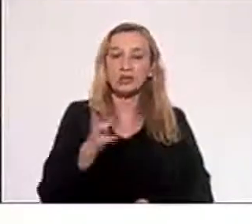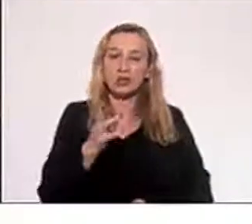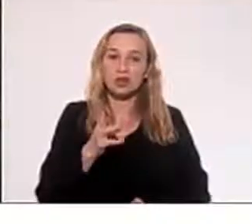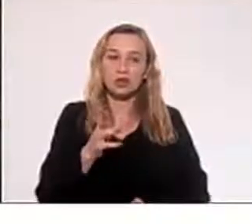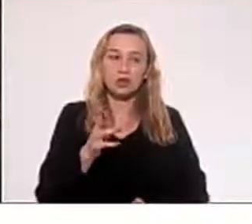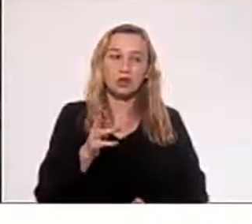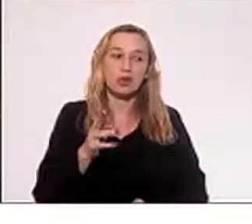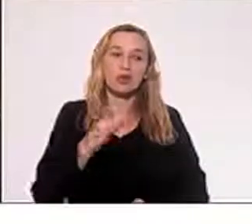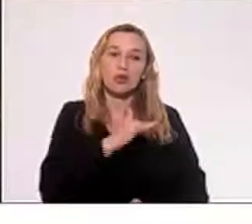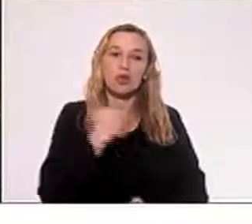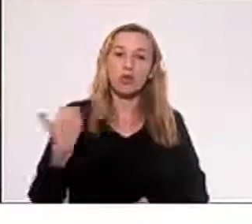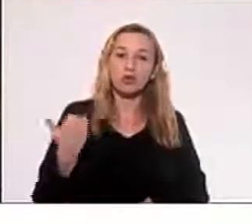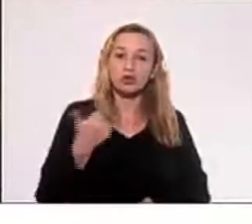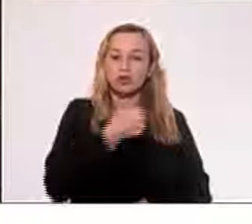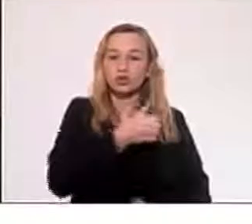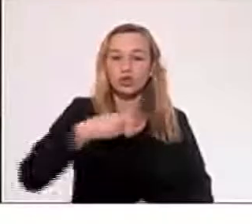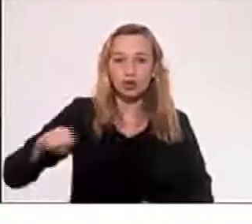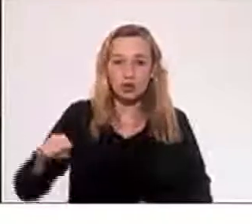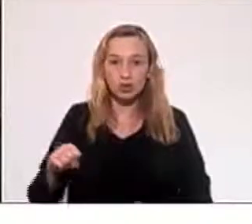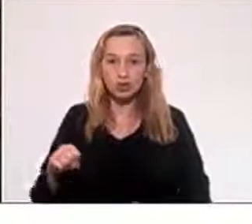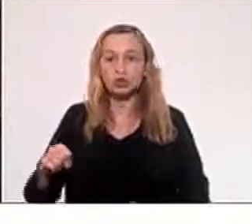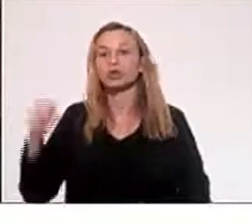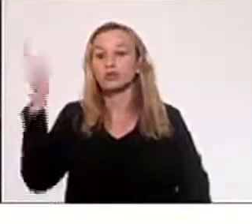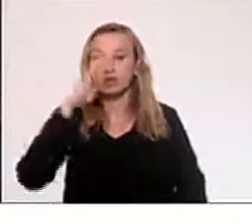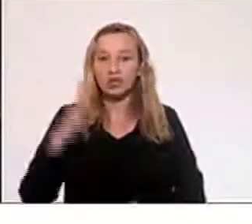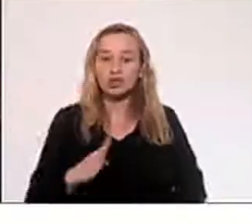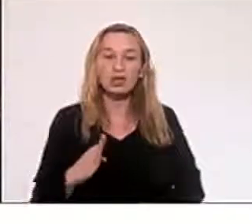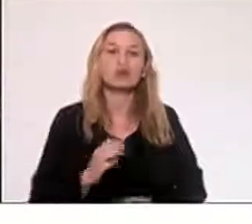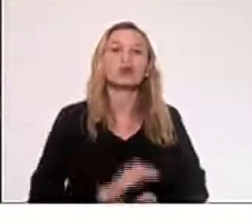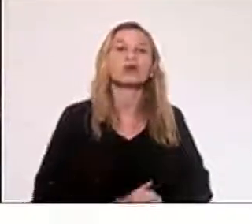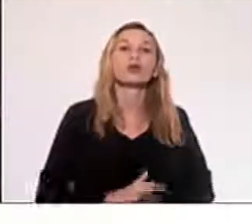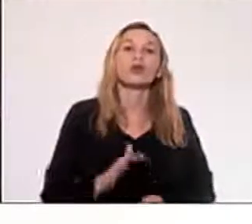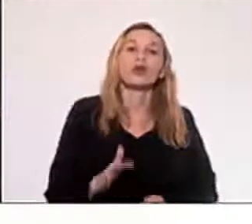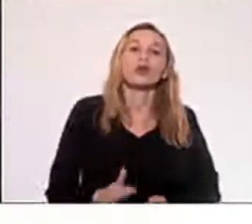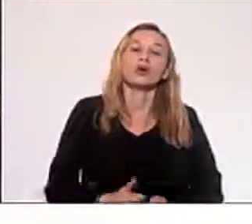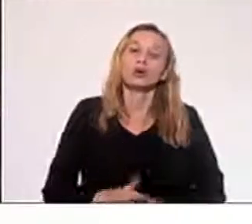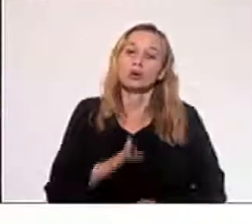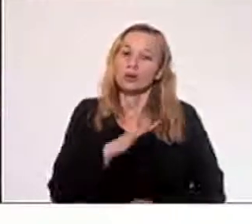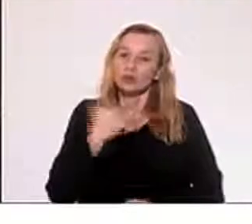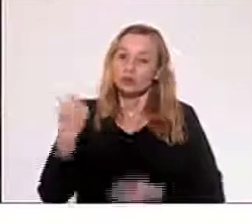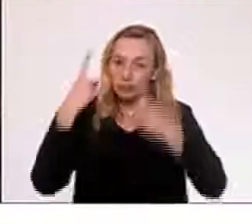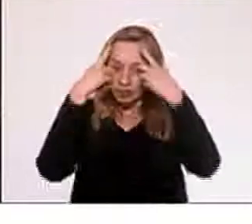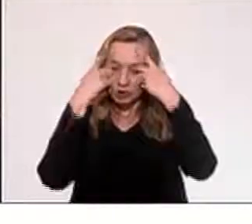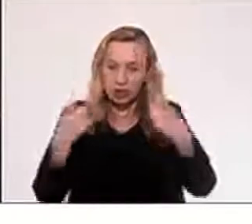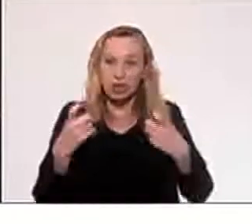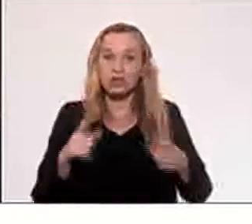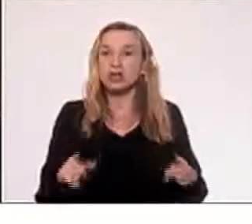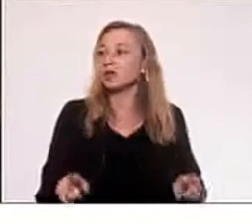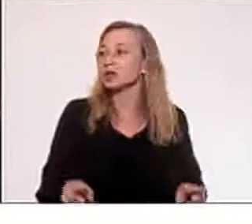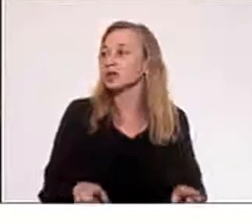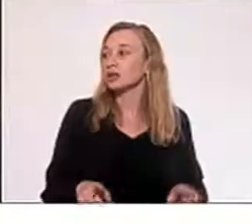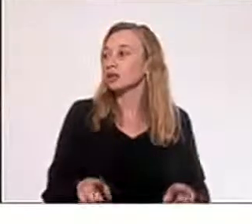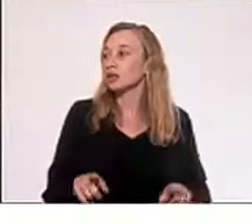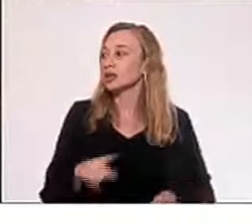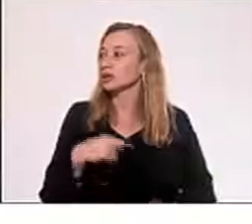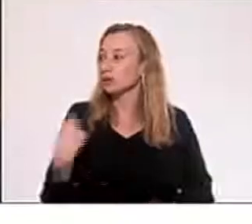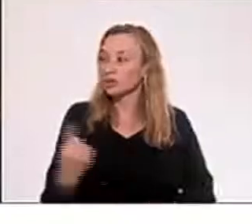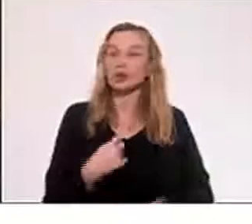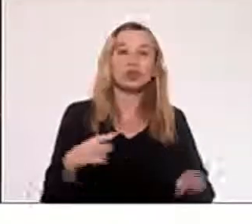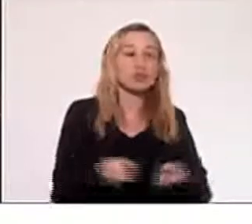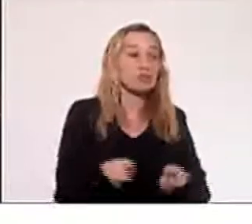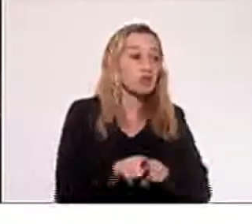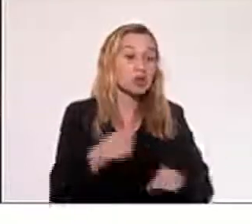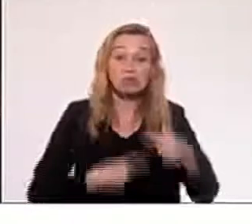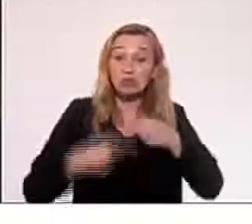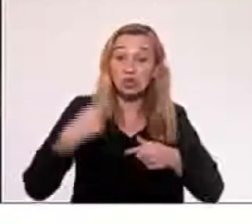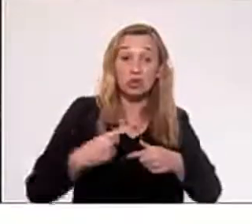em 2018 no Brasil, mortes violentas e intencionais, a gente também superou a marca de